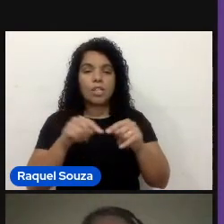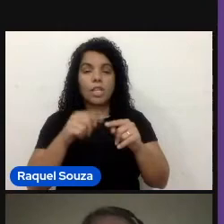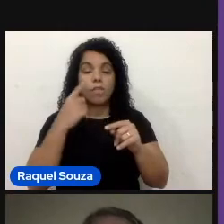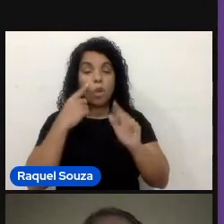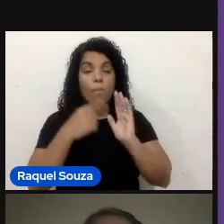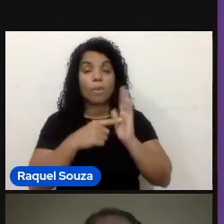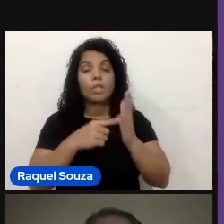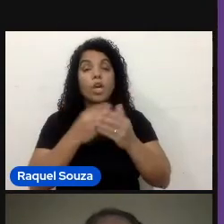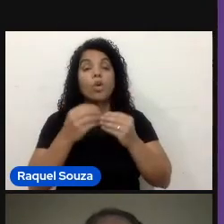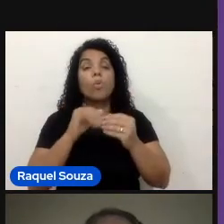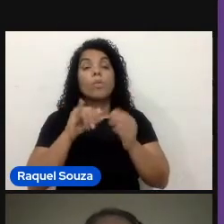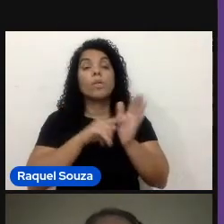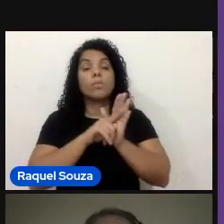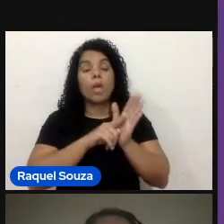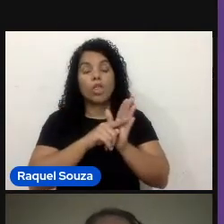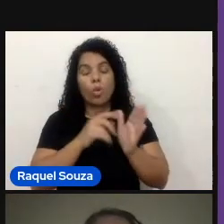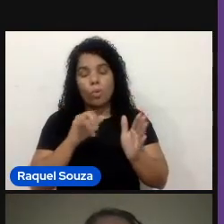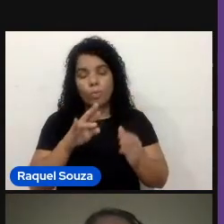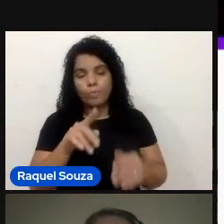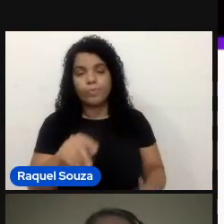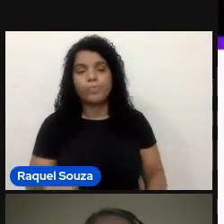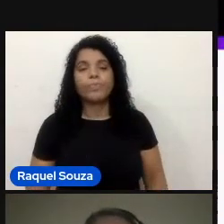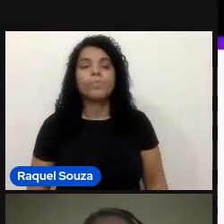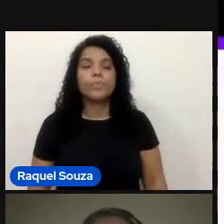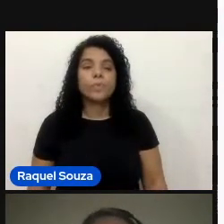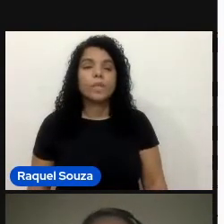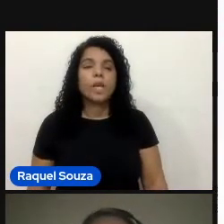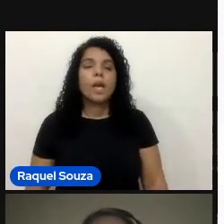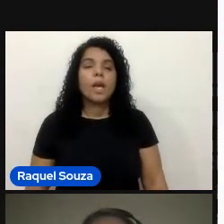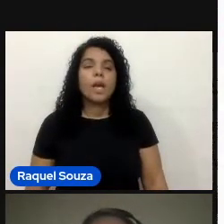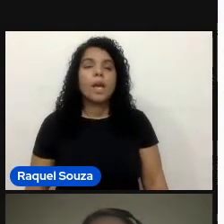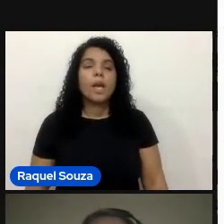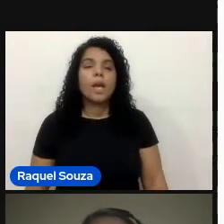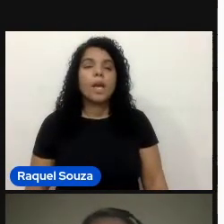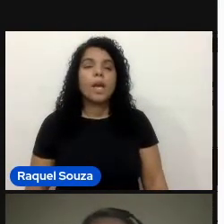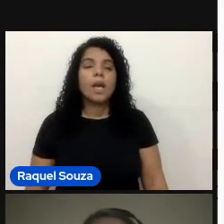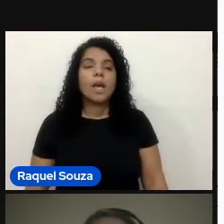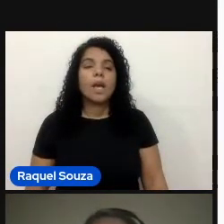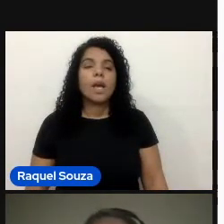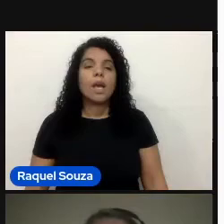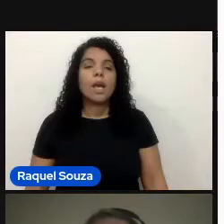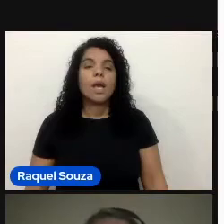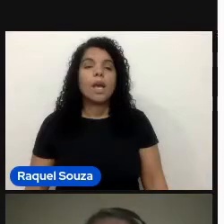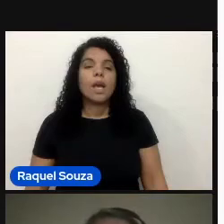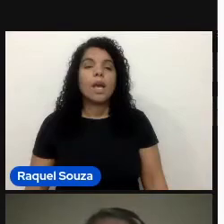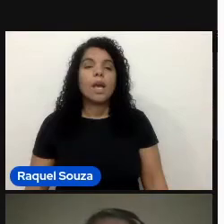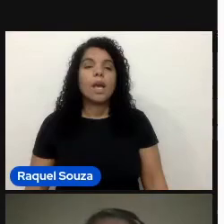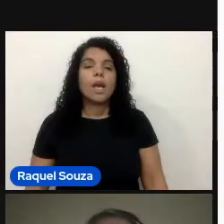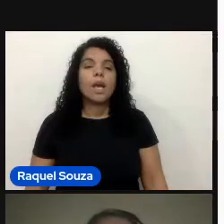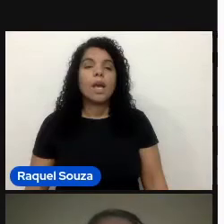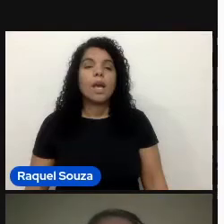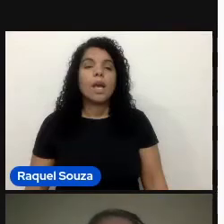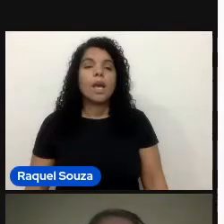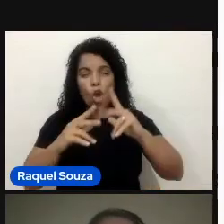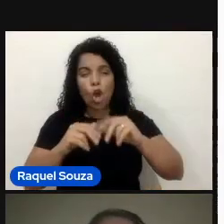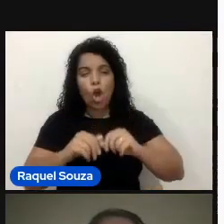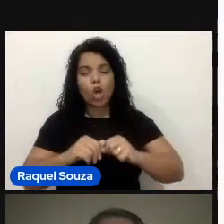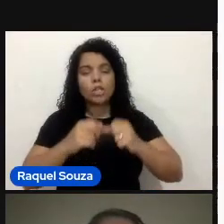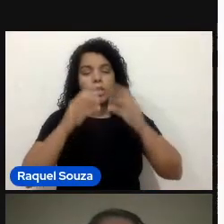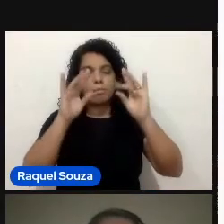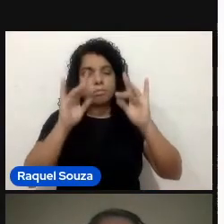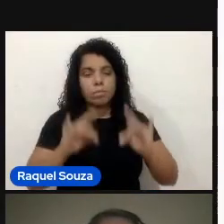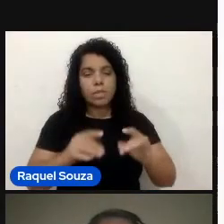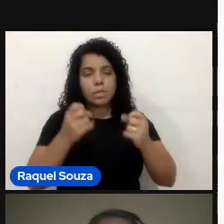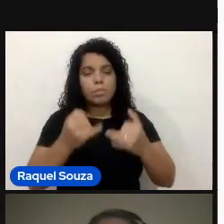inspetor. Em relação à API, tem aqui a especificação toda da API do